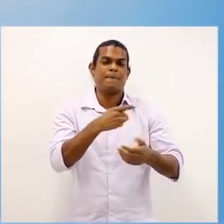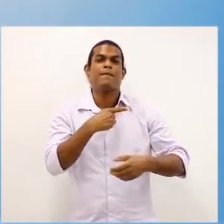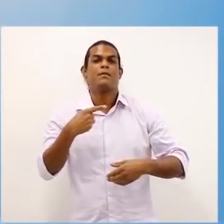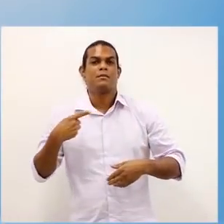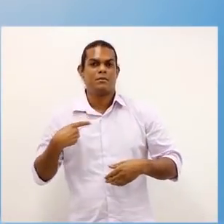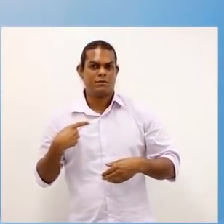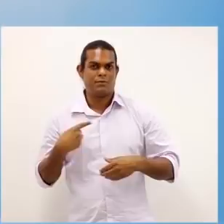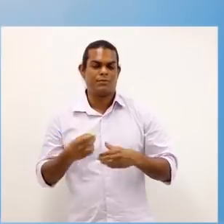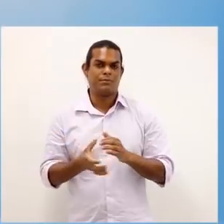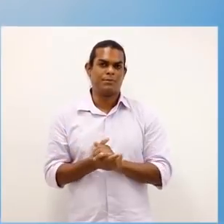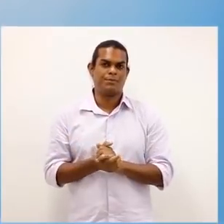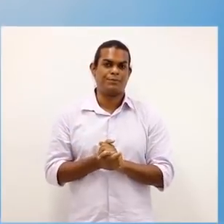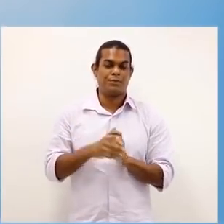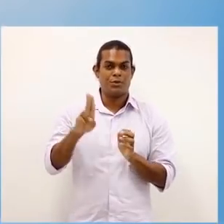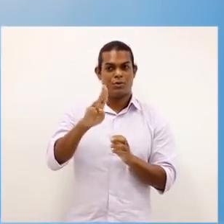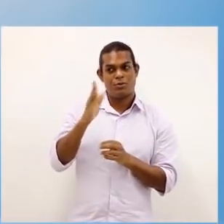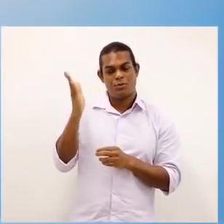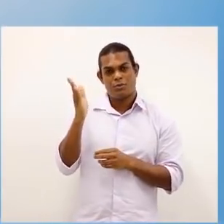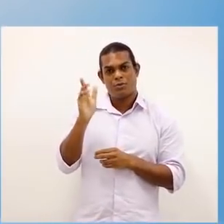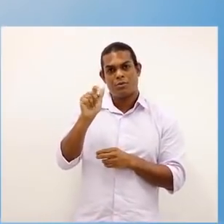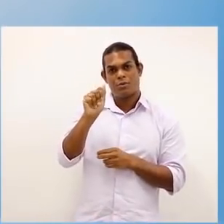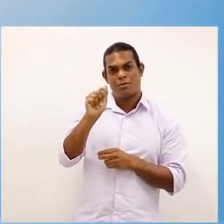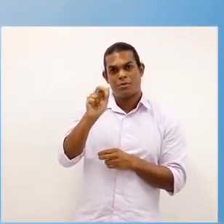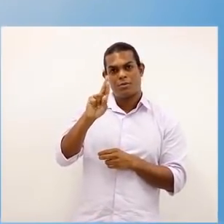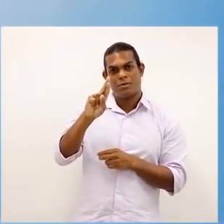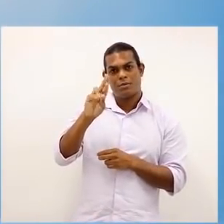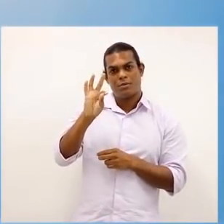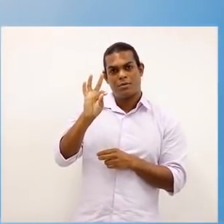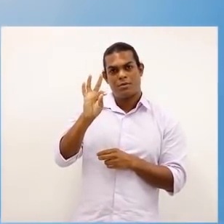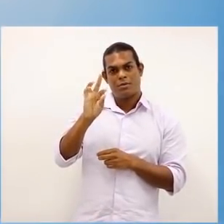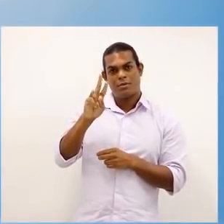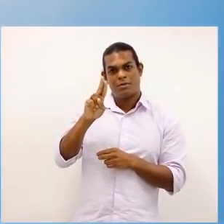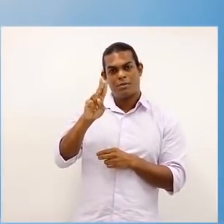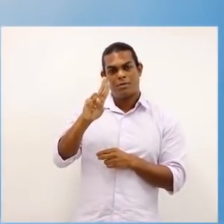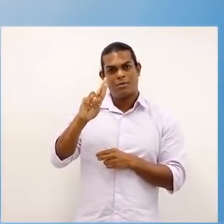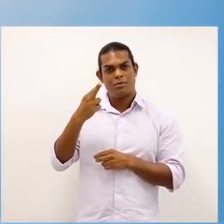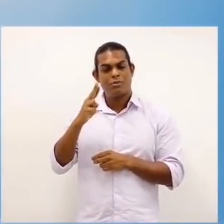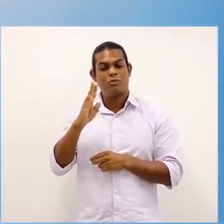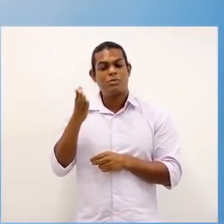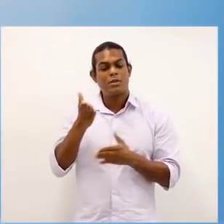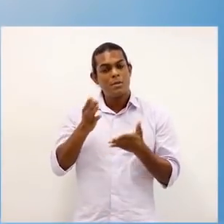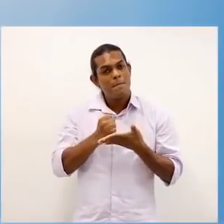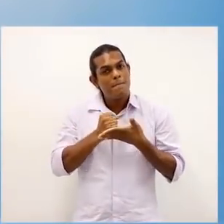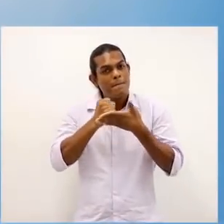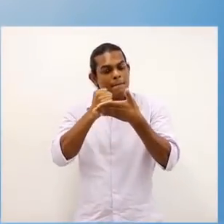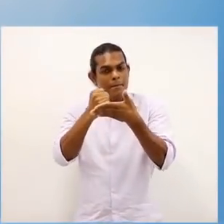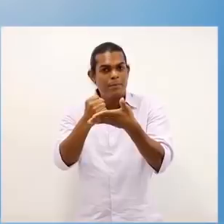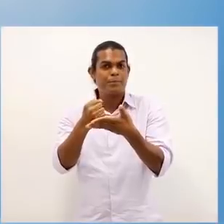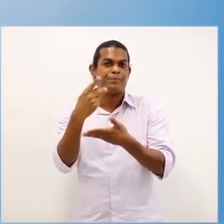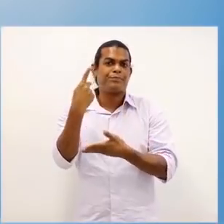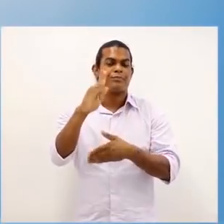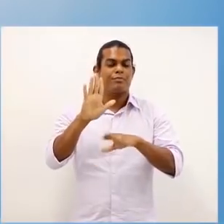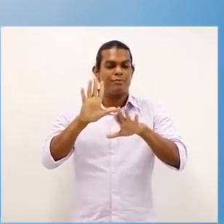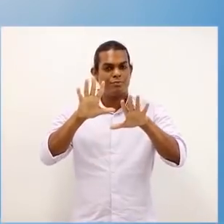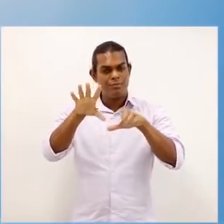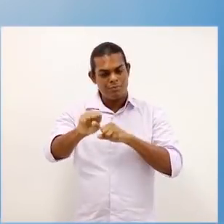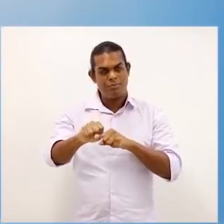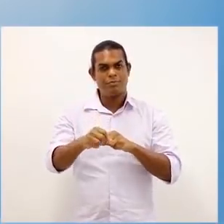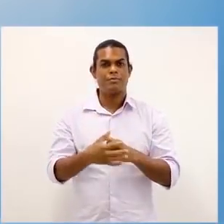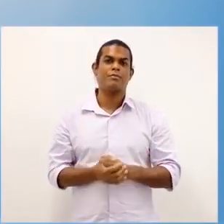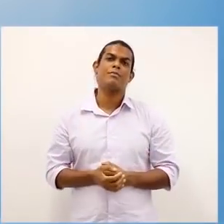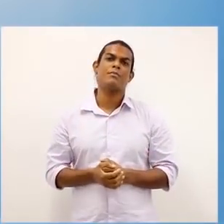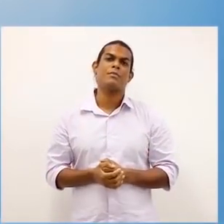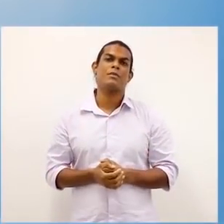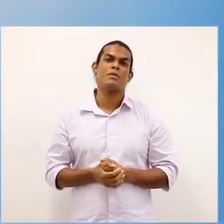saúde ocupacional. Meu nome é Arthur Paiva, estou aqui para ajudá-los nessa caminhada e se tornar um técnico em segurança do trabalho.